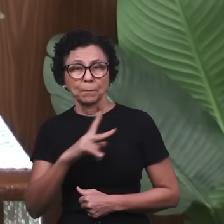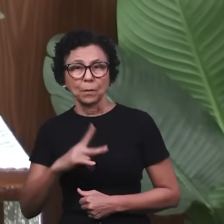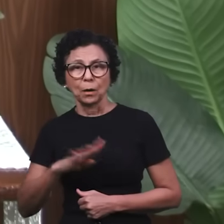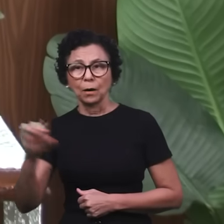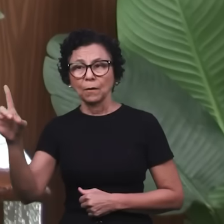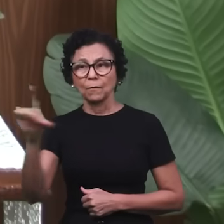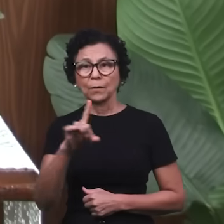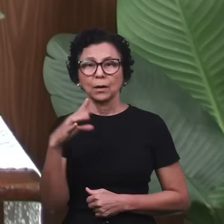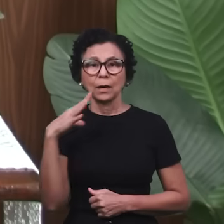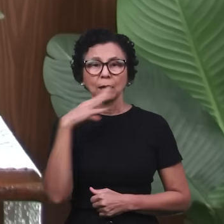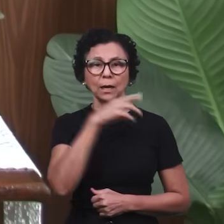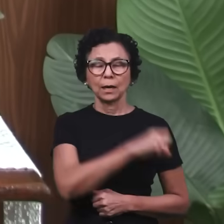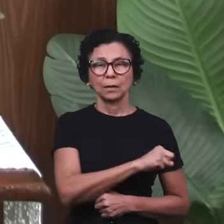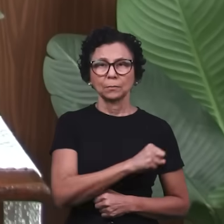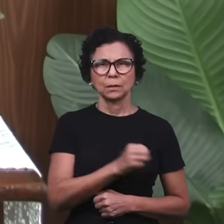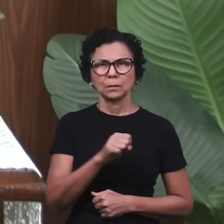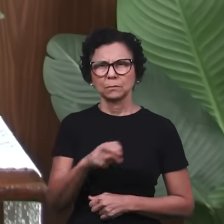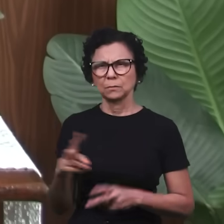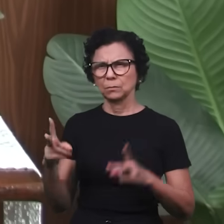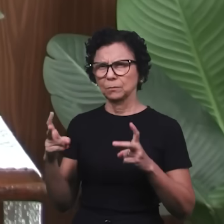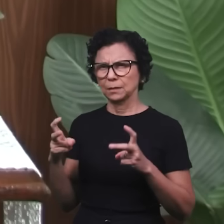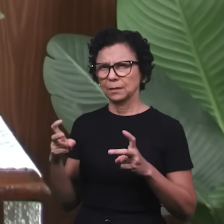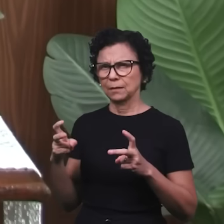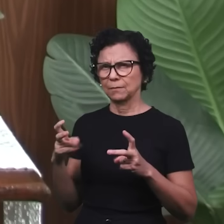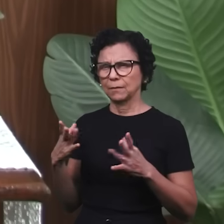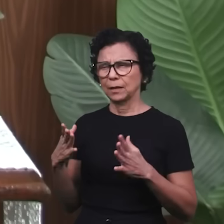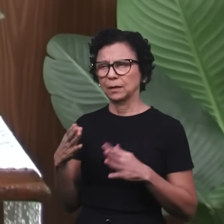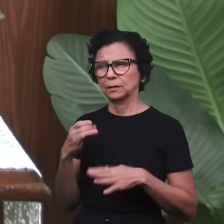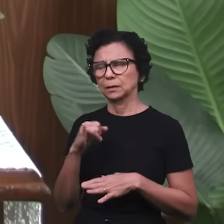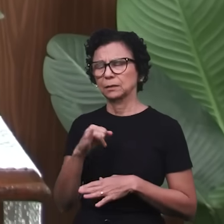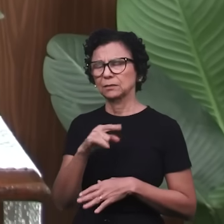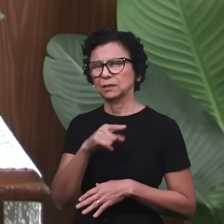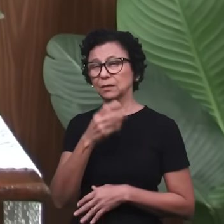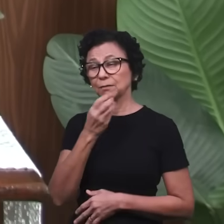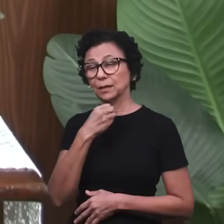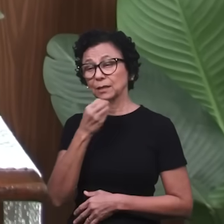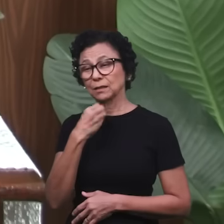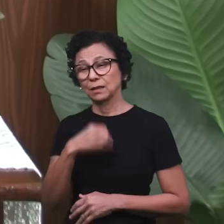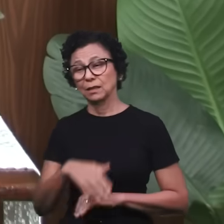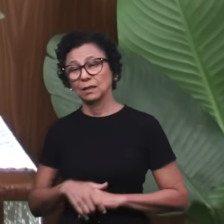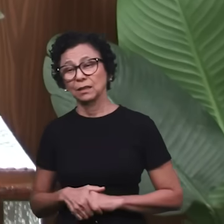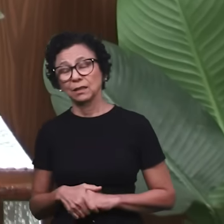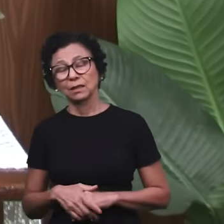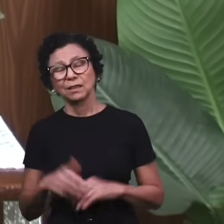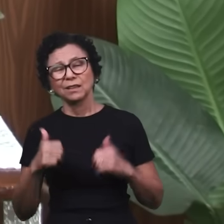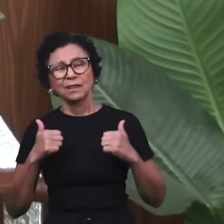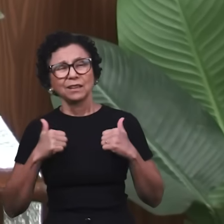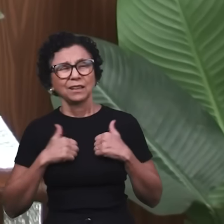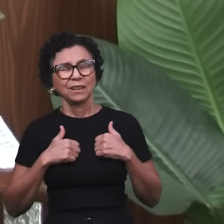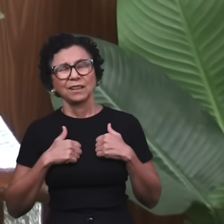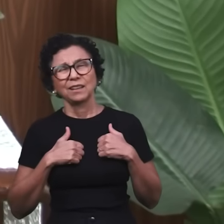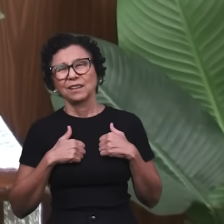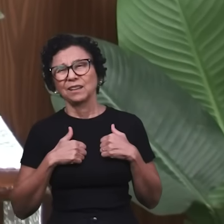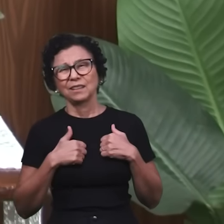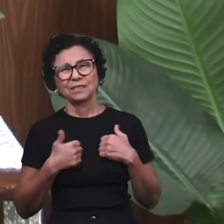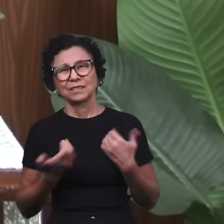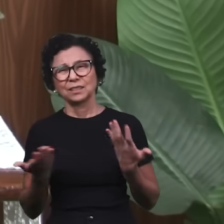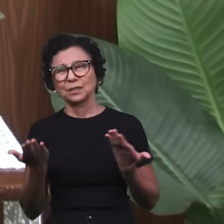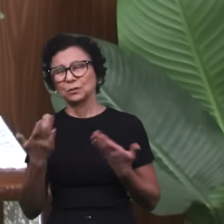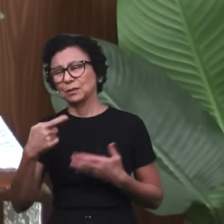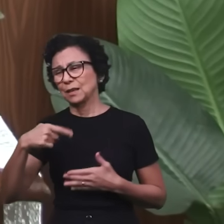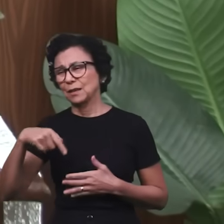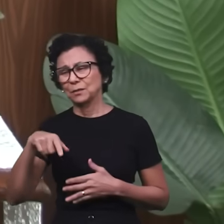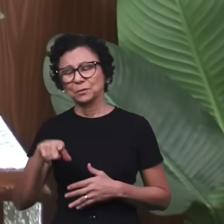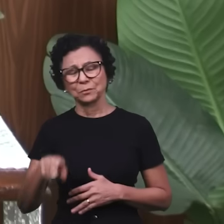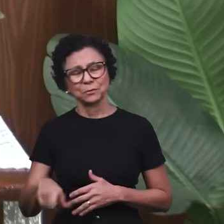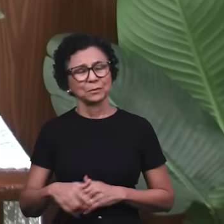de fraqueza, seja de enfermidade espiritual, ou que você já está dormindo, não tem mais o desejo, já se distanciou, não